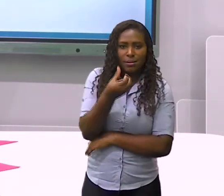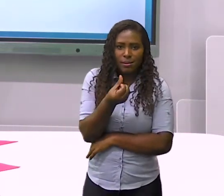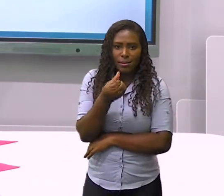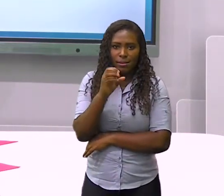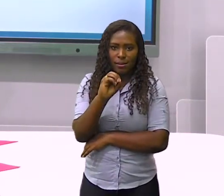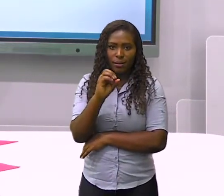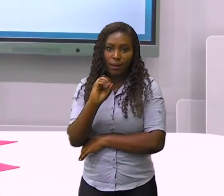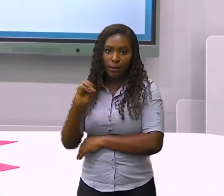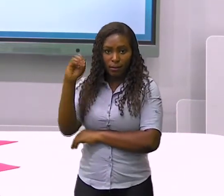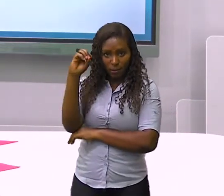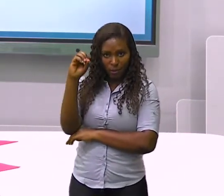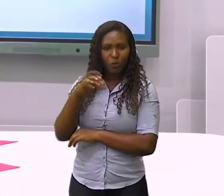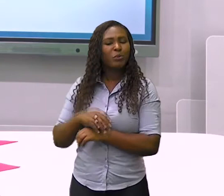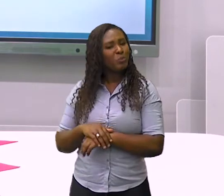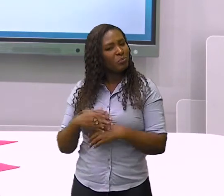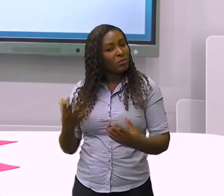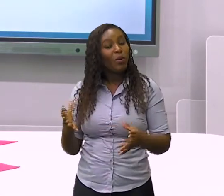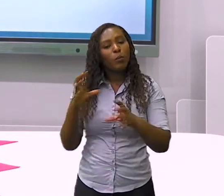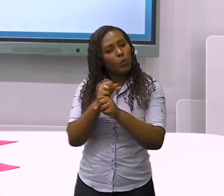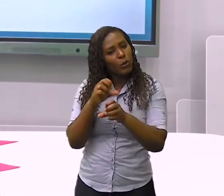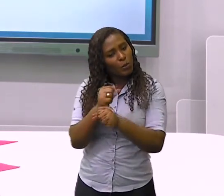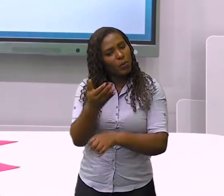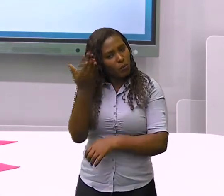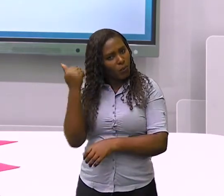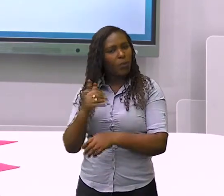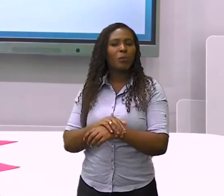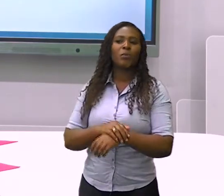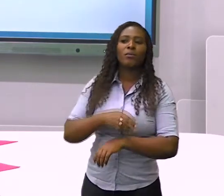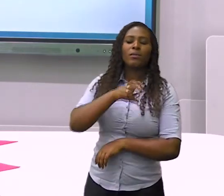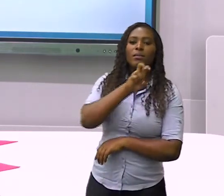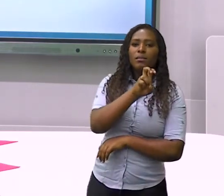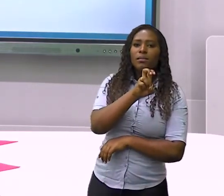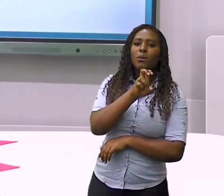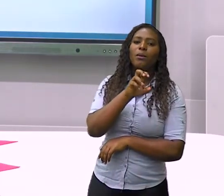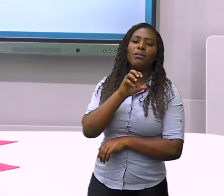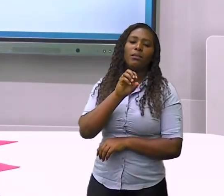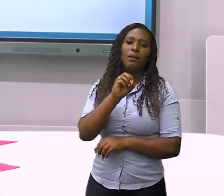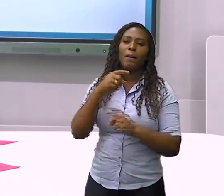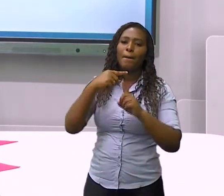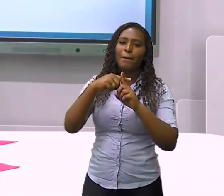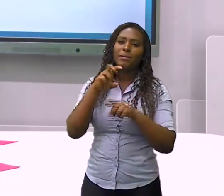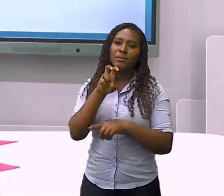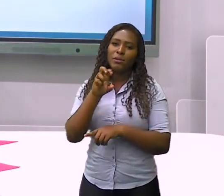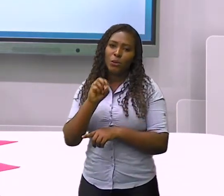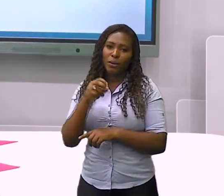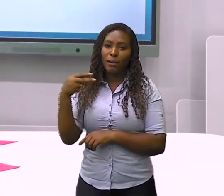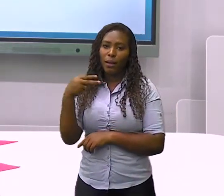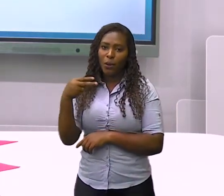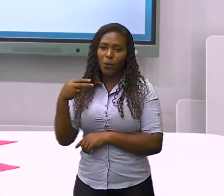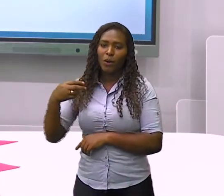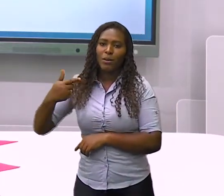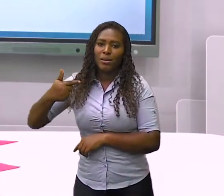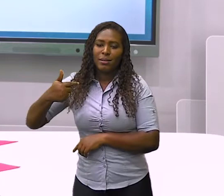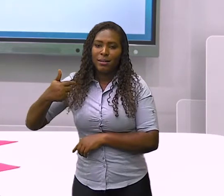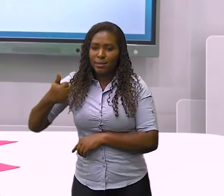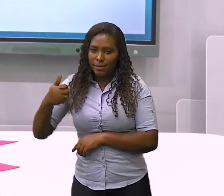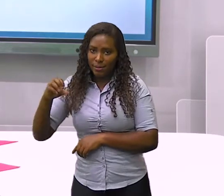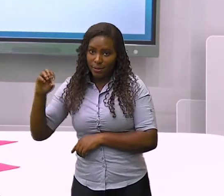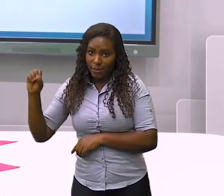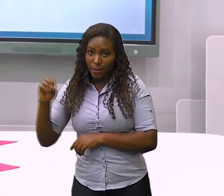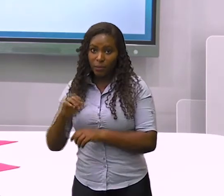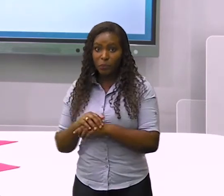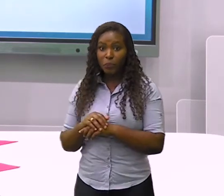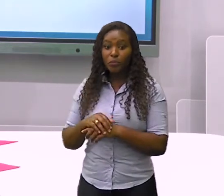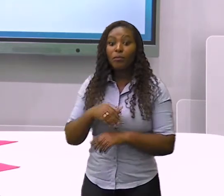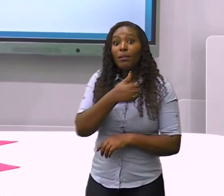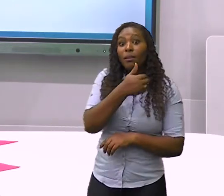50 com 50, 100. 360 menos 100, 260. Então, eu tenho